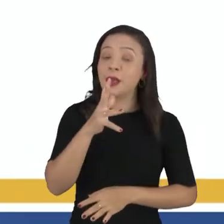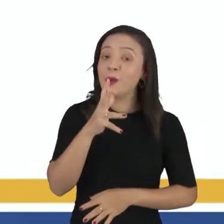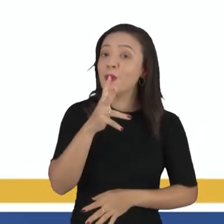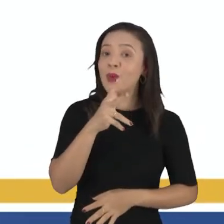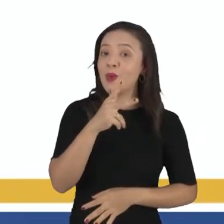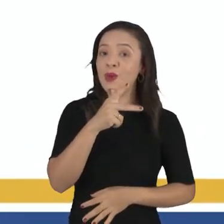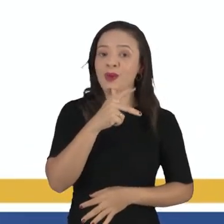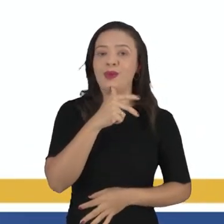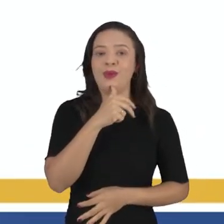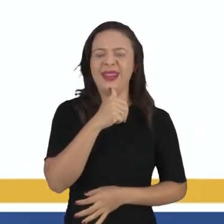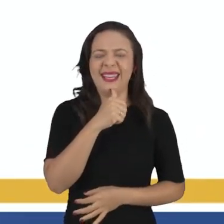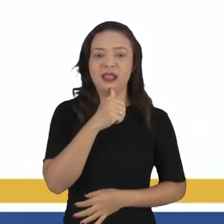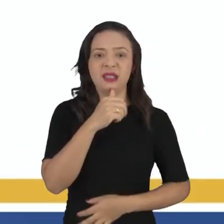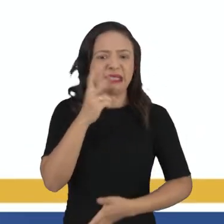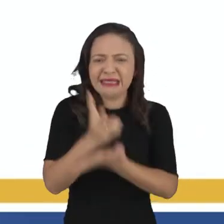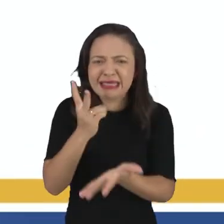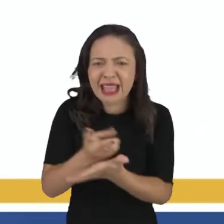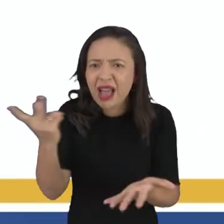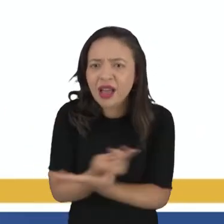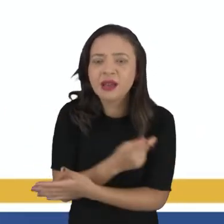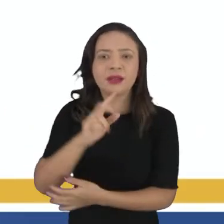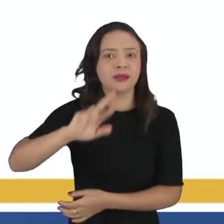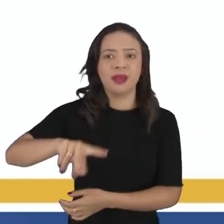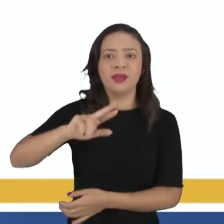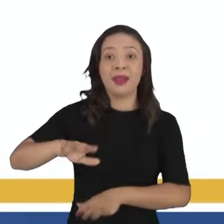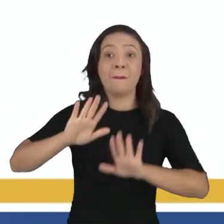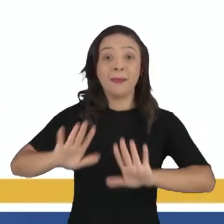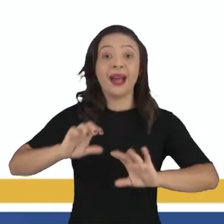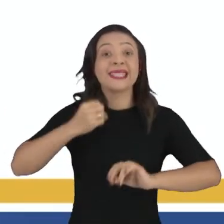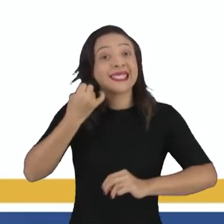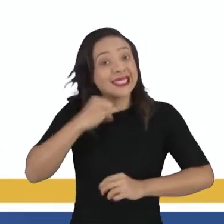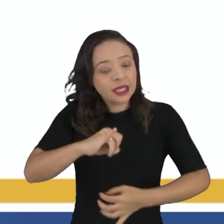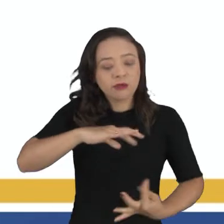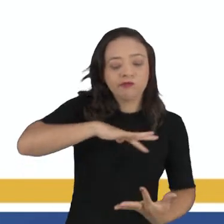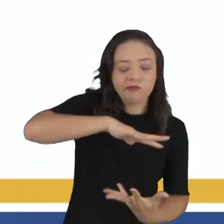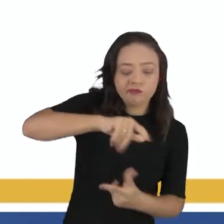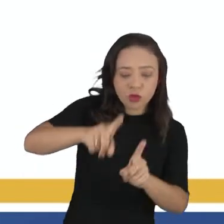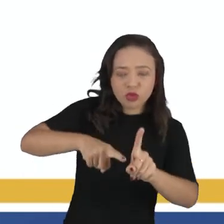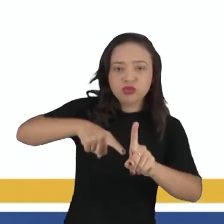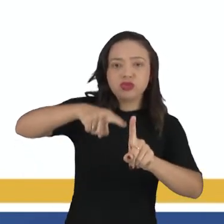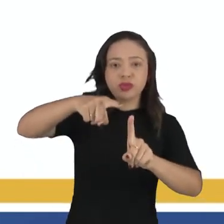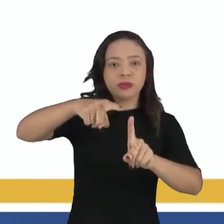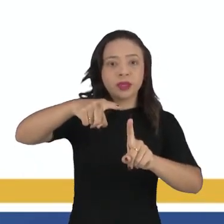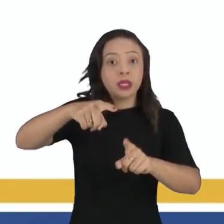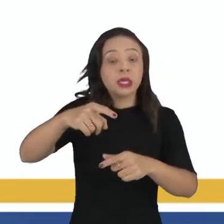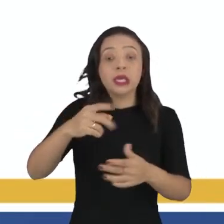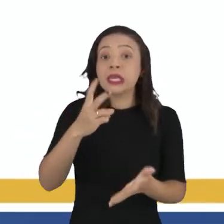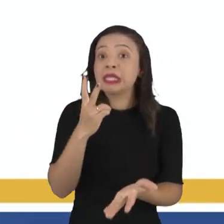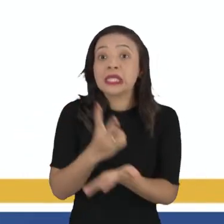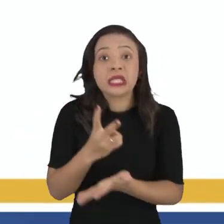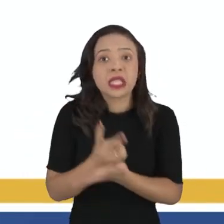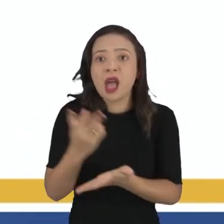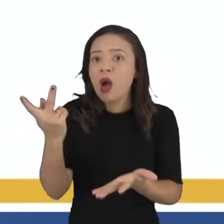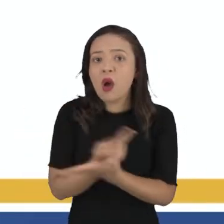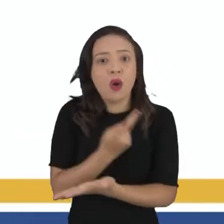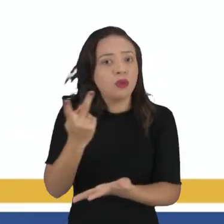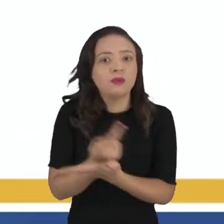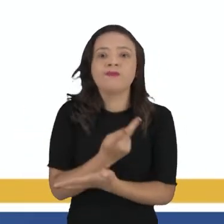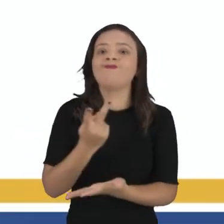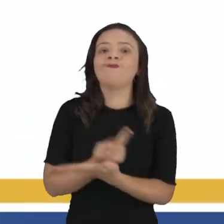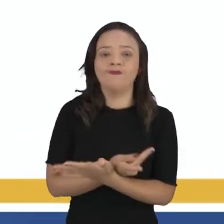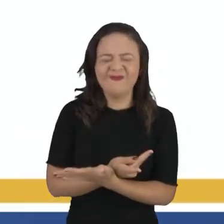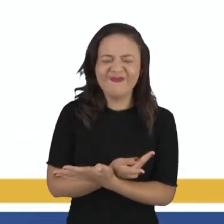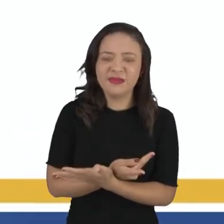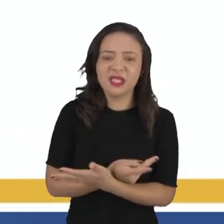né, entre um evento e outro. Com o aquecimento global, esses intervalos estão ficando cada vez menores. Então é comum